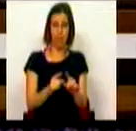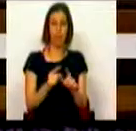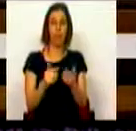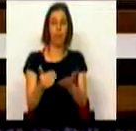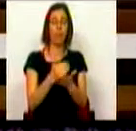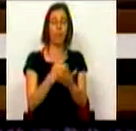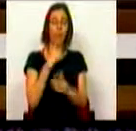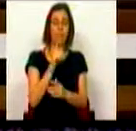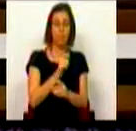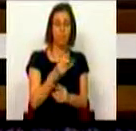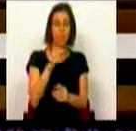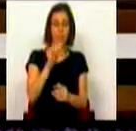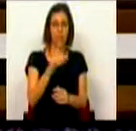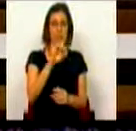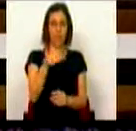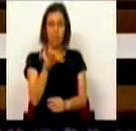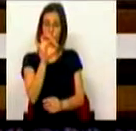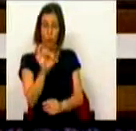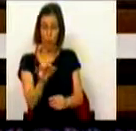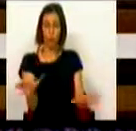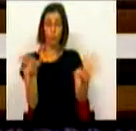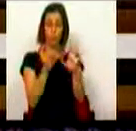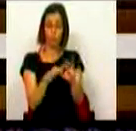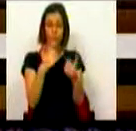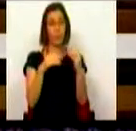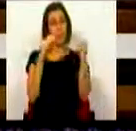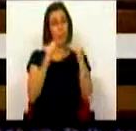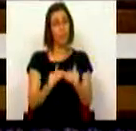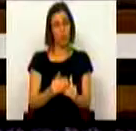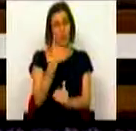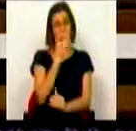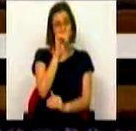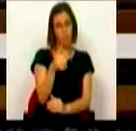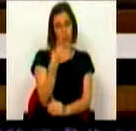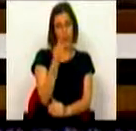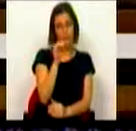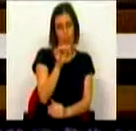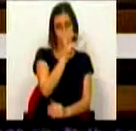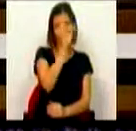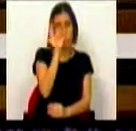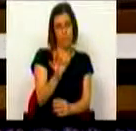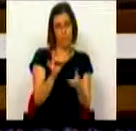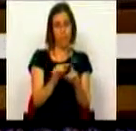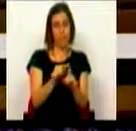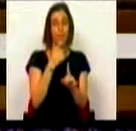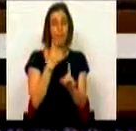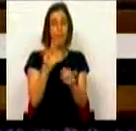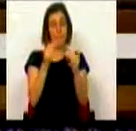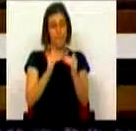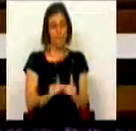dados trimestrais, os 6,8, correspondendo a uma diminuição de 5,4 pontos percentuais, ou seja,